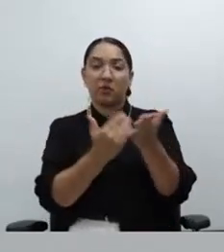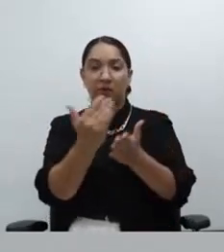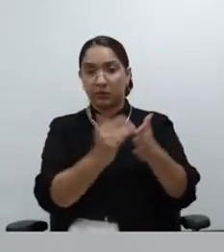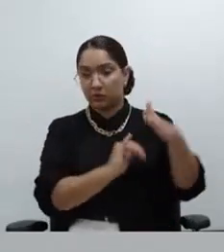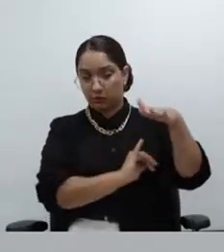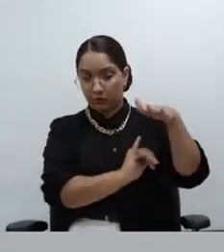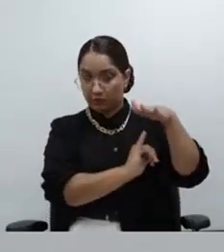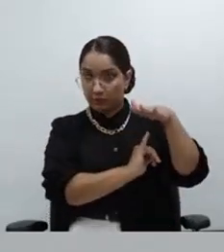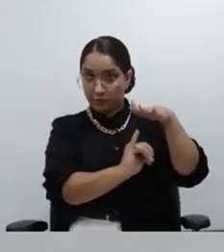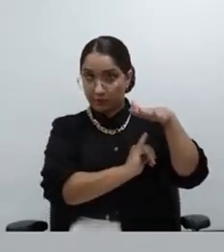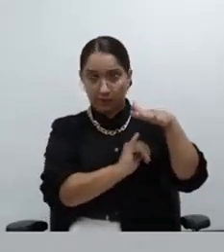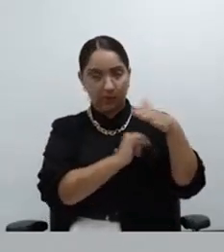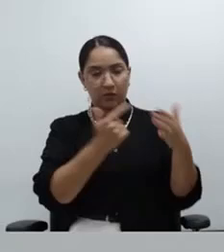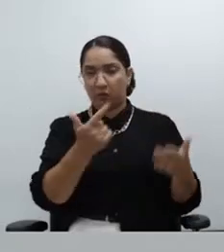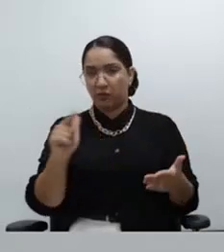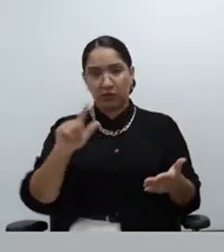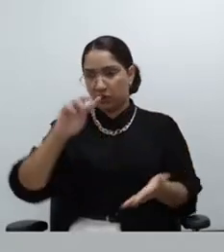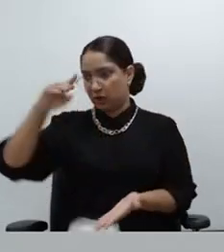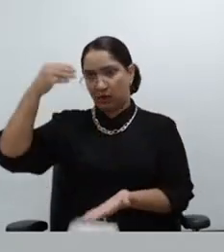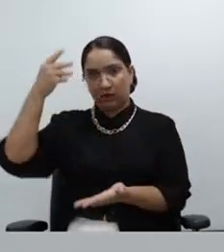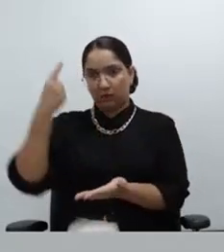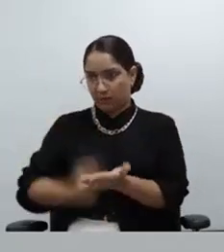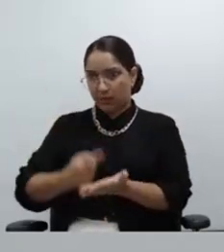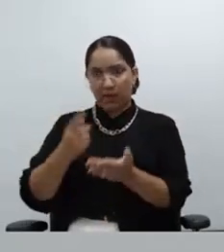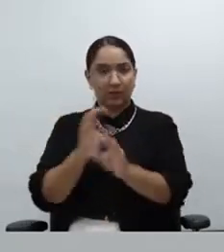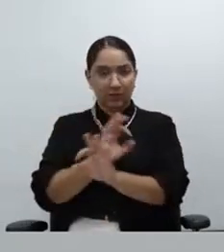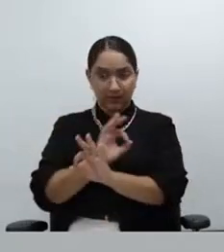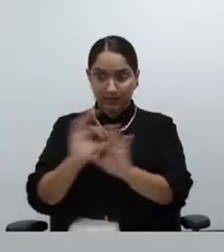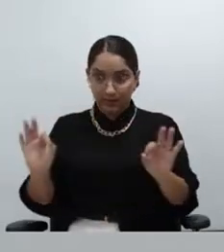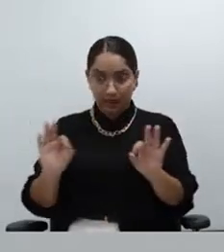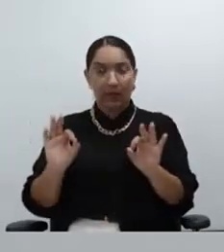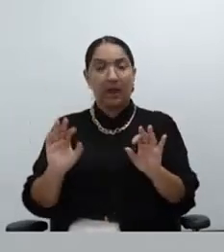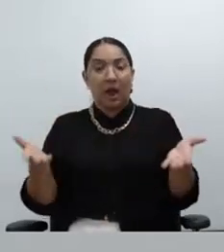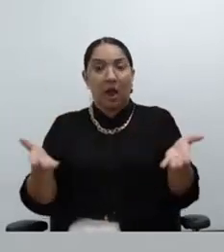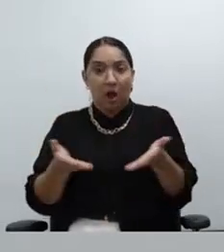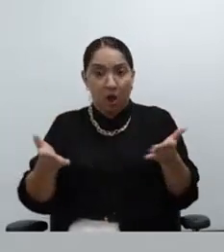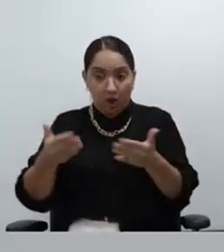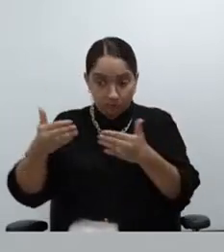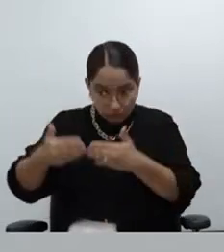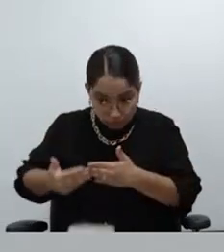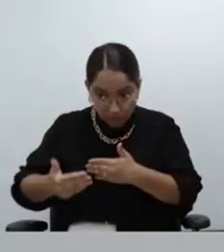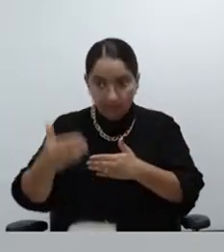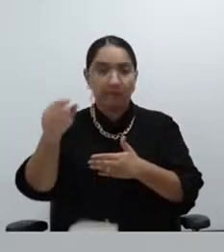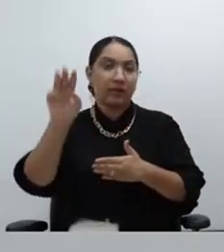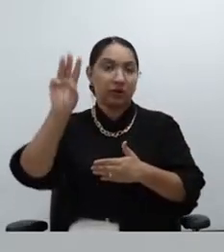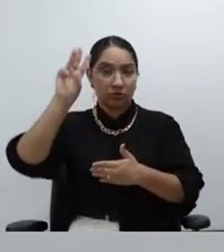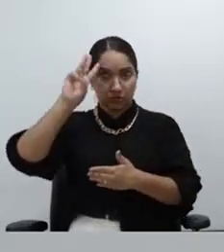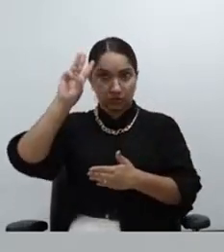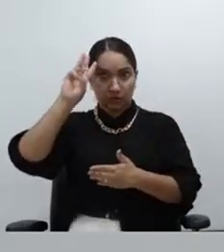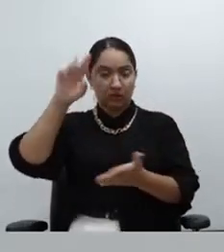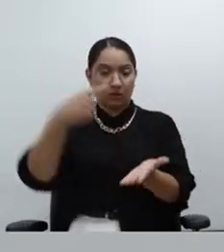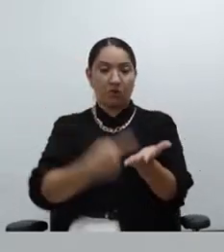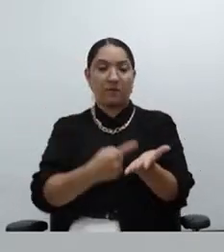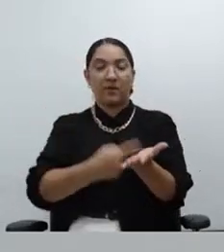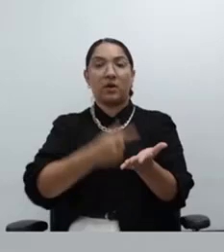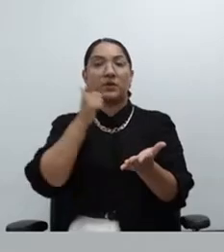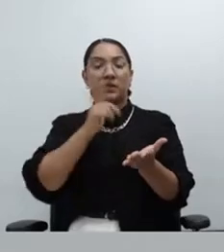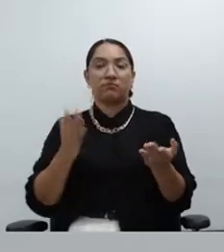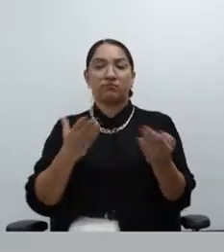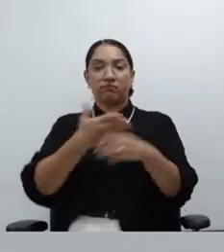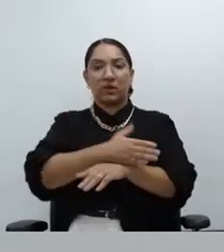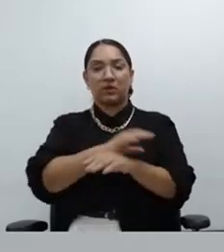nessa parceria com a Secretaria da Mulher, mas então, desde terça-feira, essa participação da